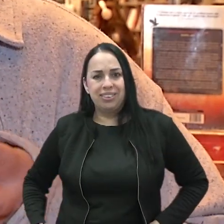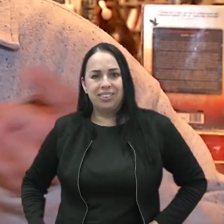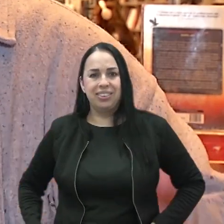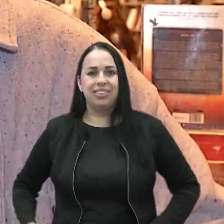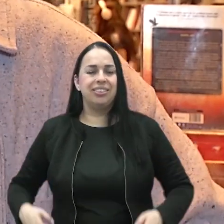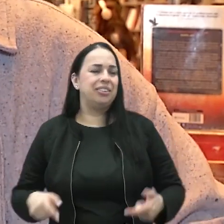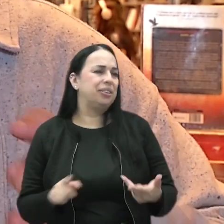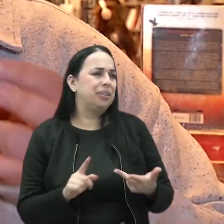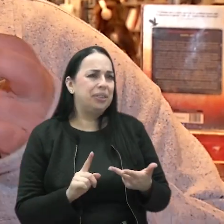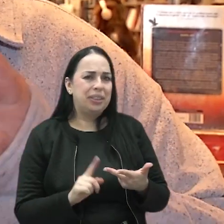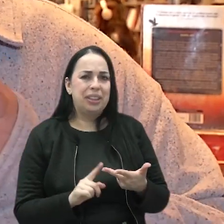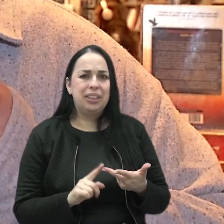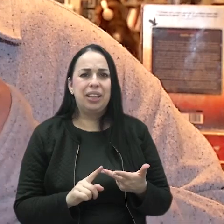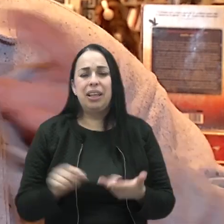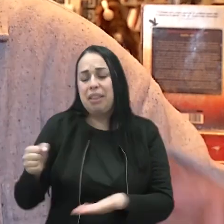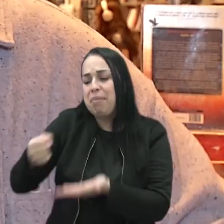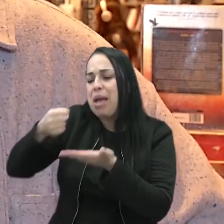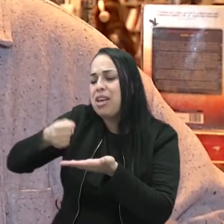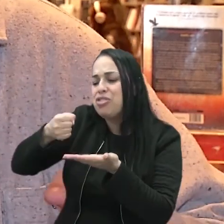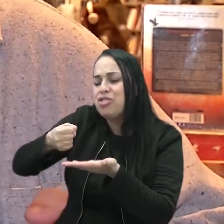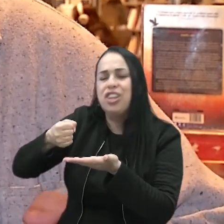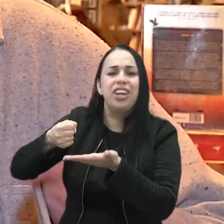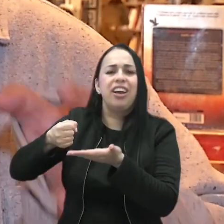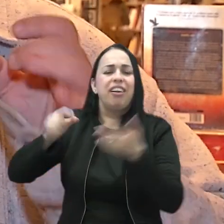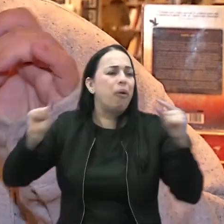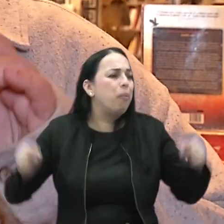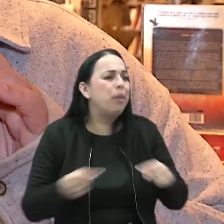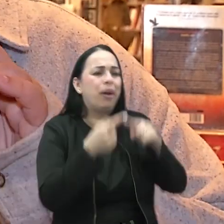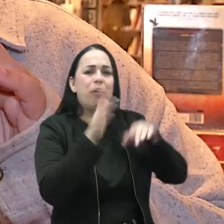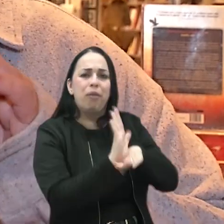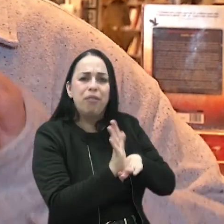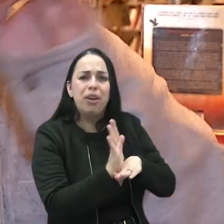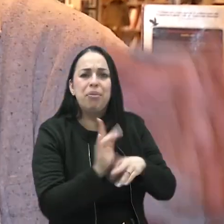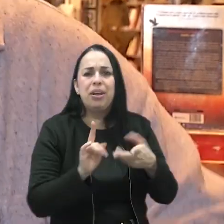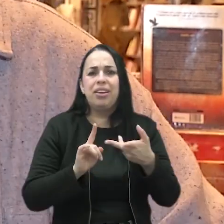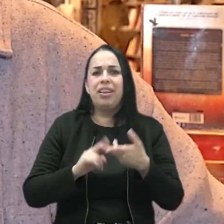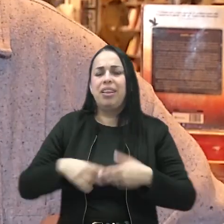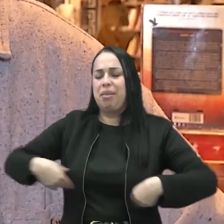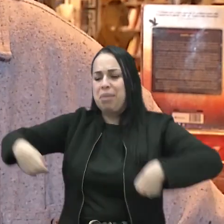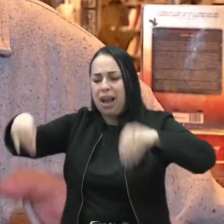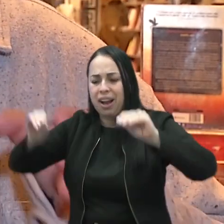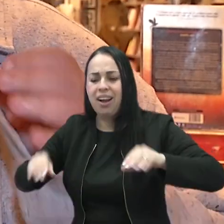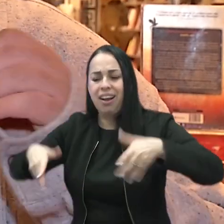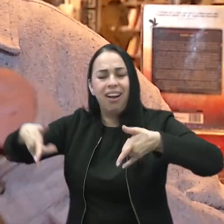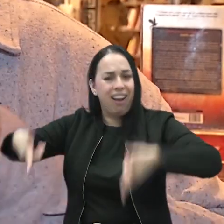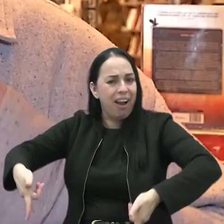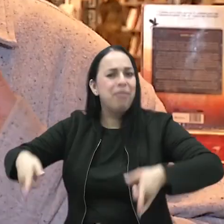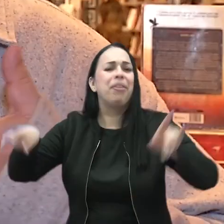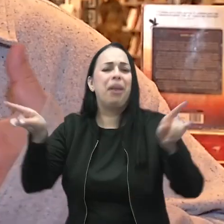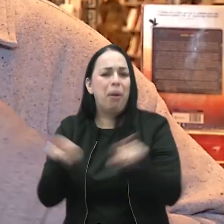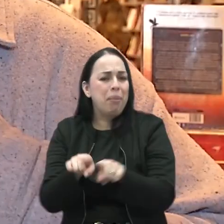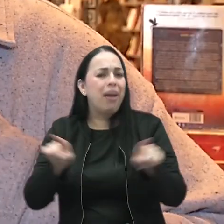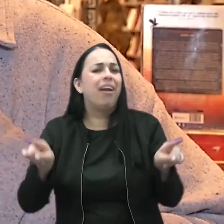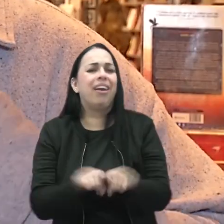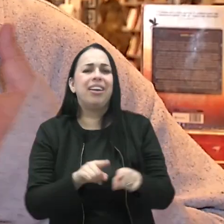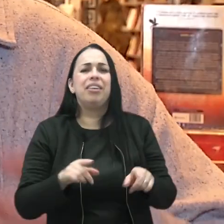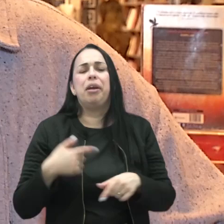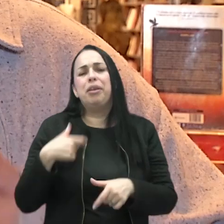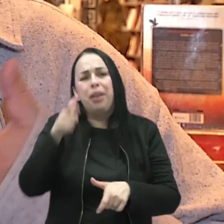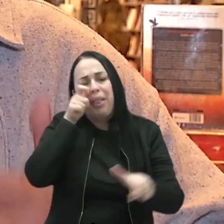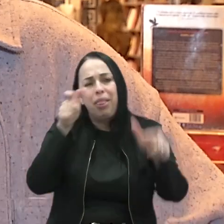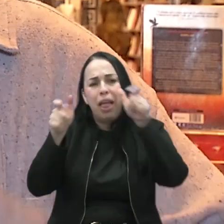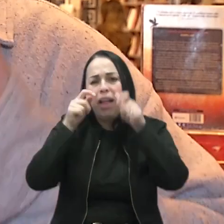o capacho é de Star Wars, a xícara do café da manhã é de Star Wars, a roupa de cama também. A gente